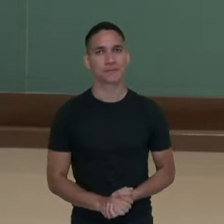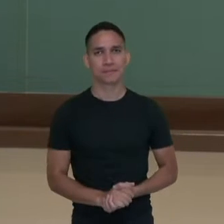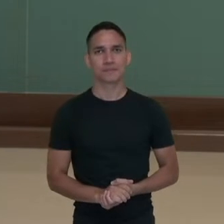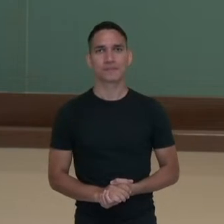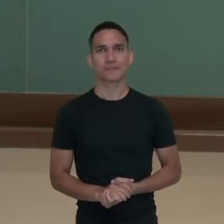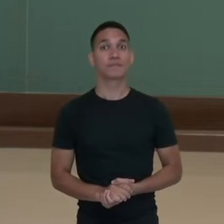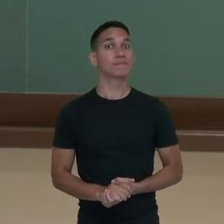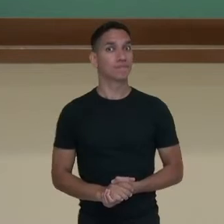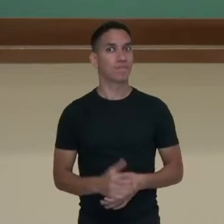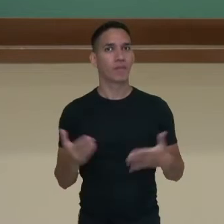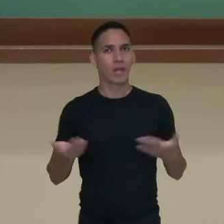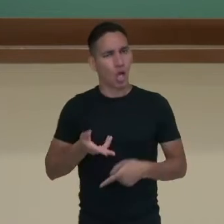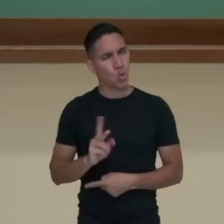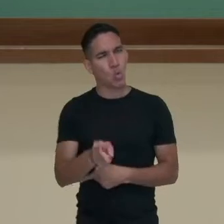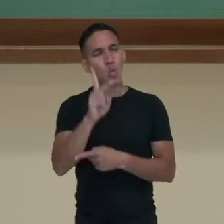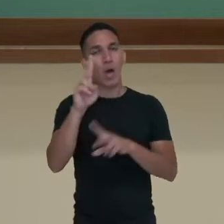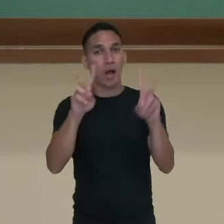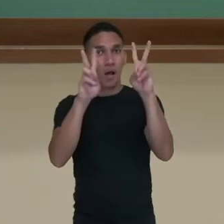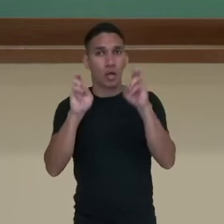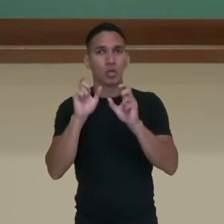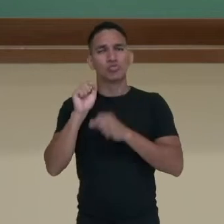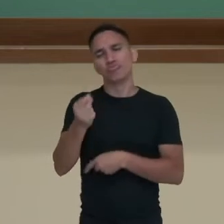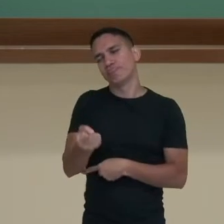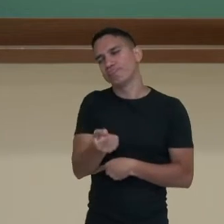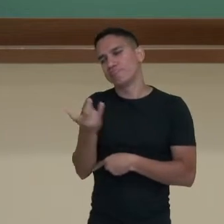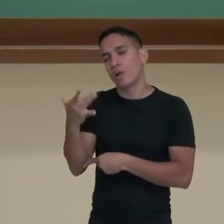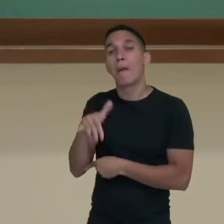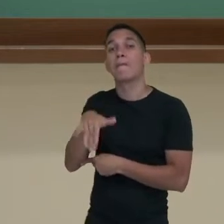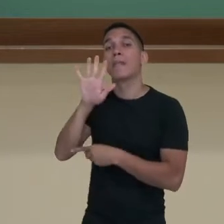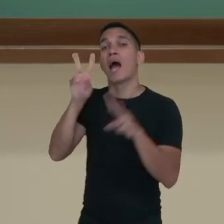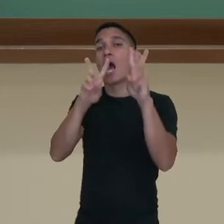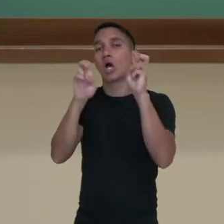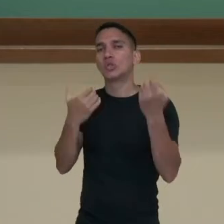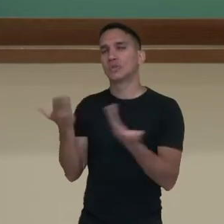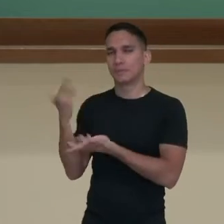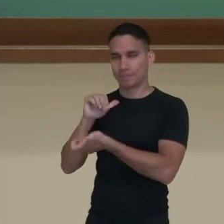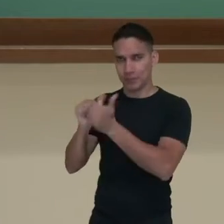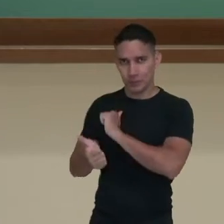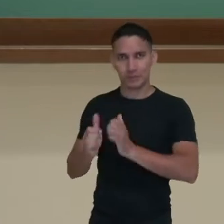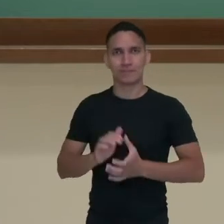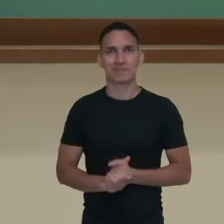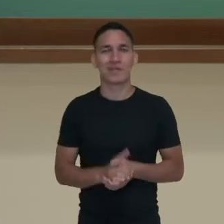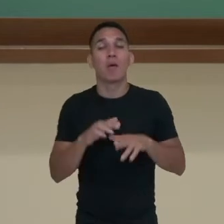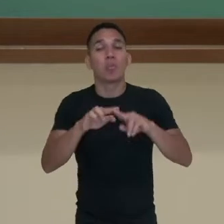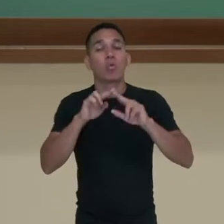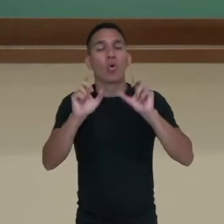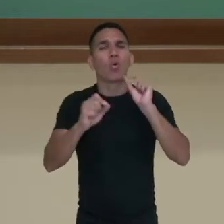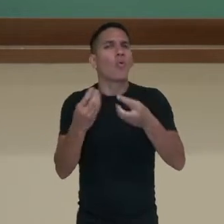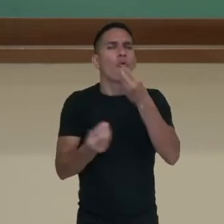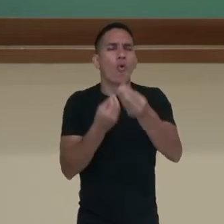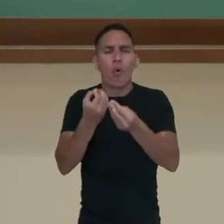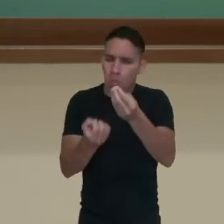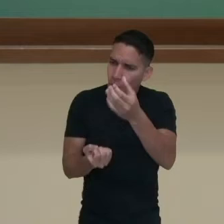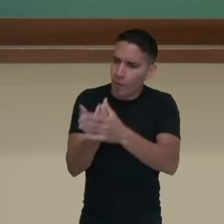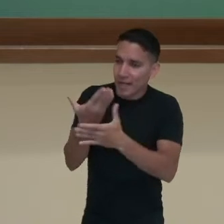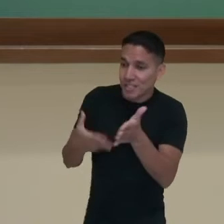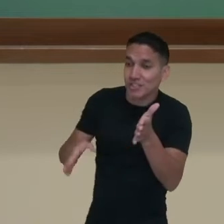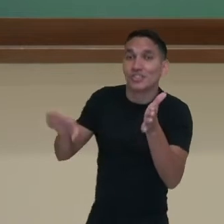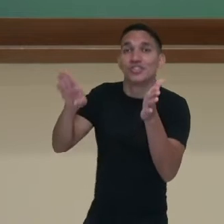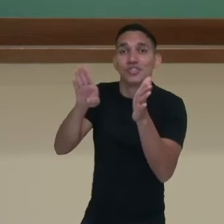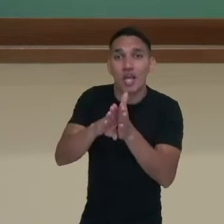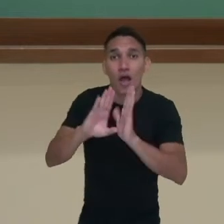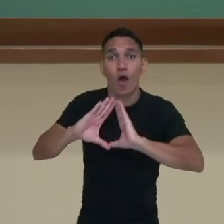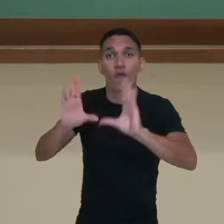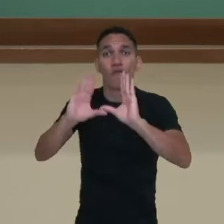Unidos. Vamos continuar vendo um pouquinho mais sobre esse esporte. Então, como foi a chegada do vôlei